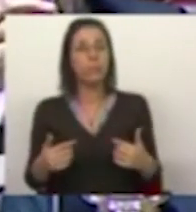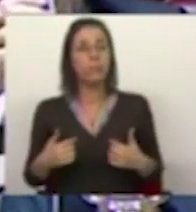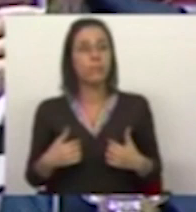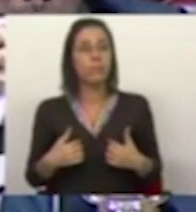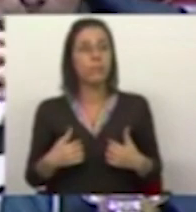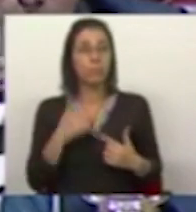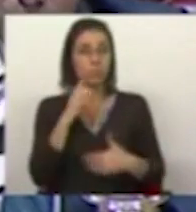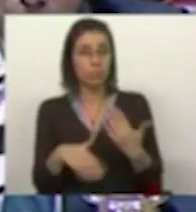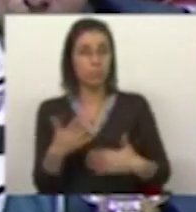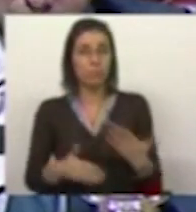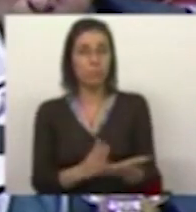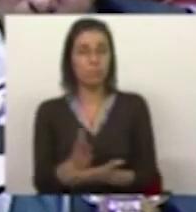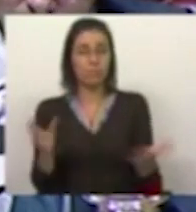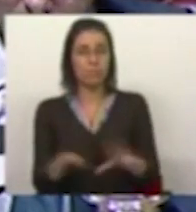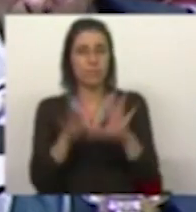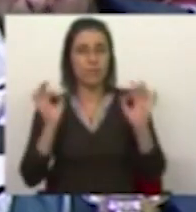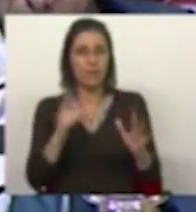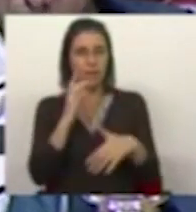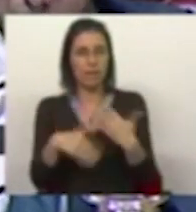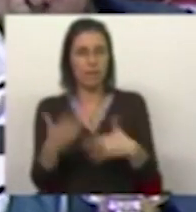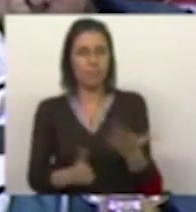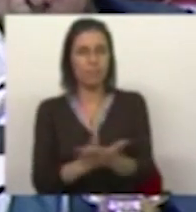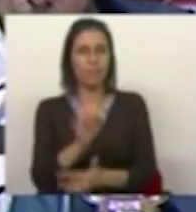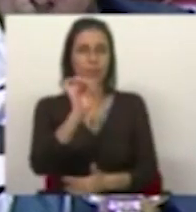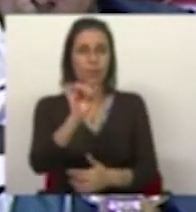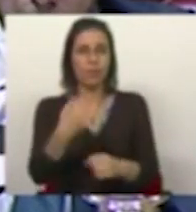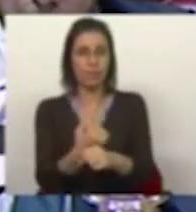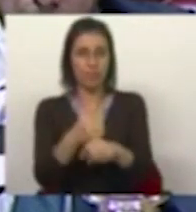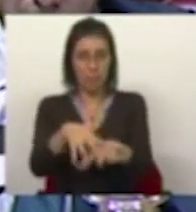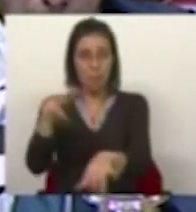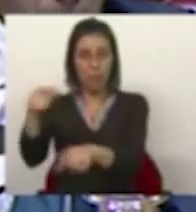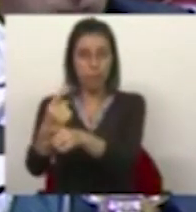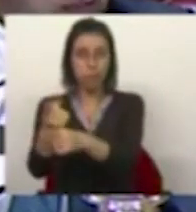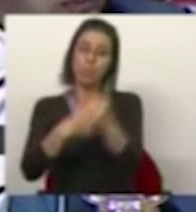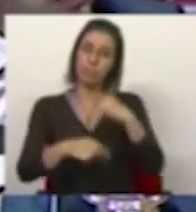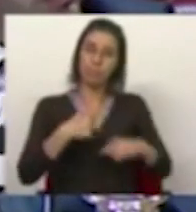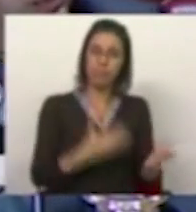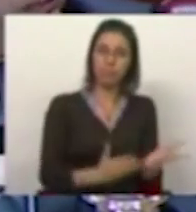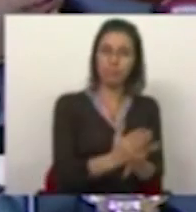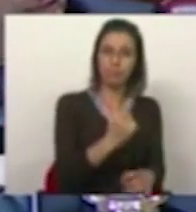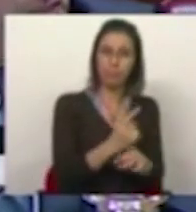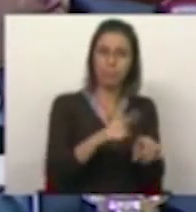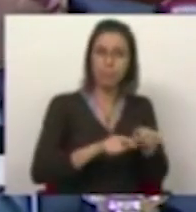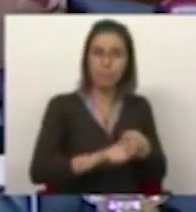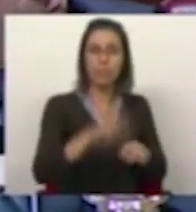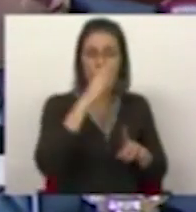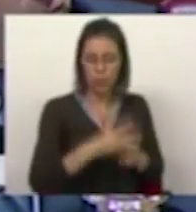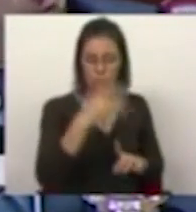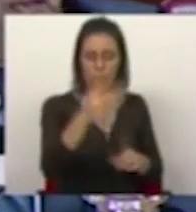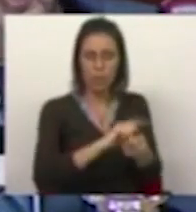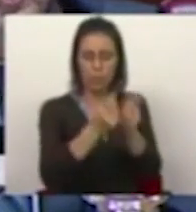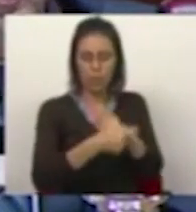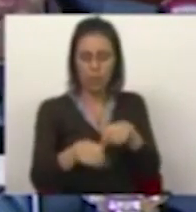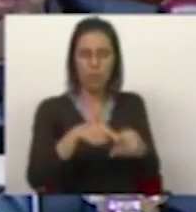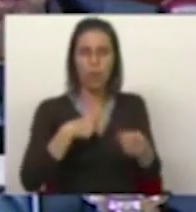espero que demos continuidade, tal como tem dado continuidade à sua atividade parlamentar, demos continuidade nesta legislatura à mudança